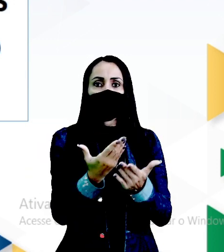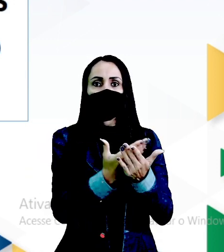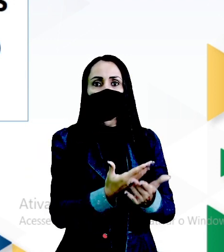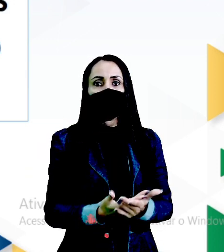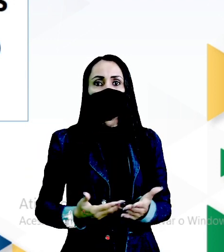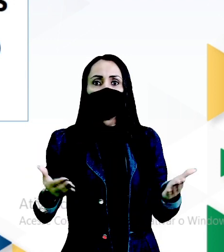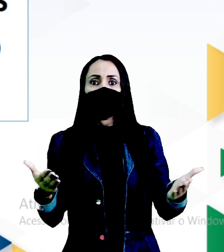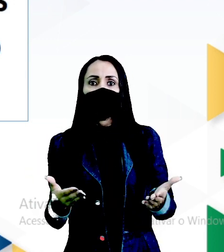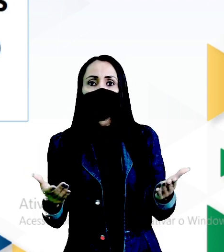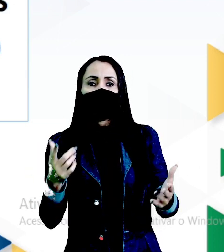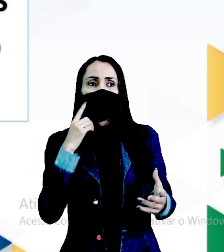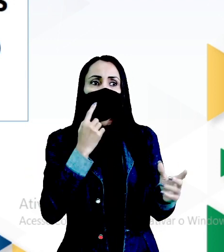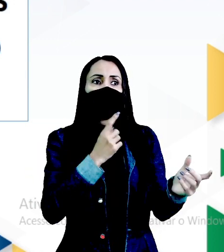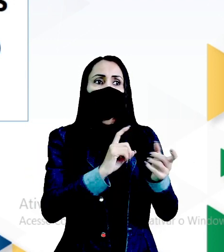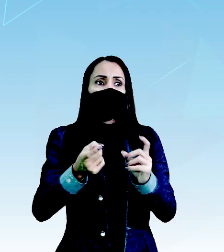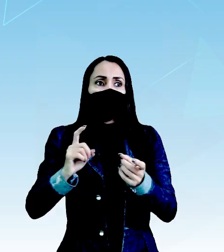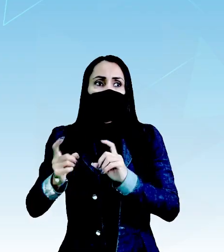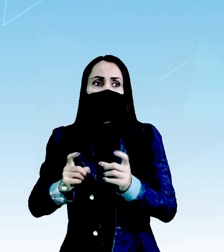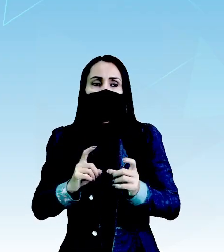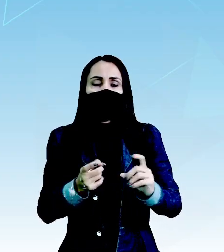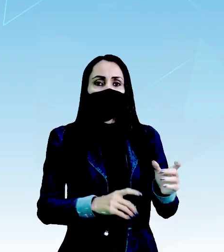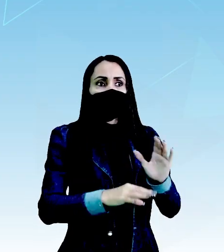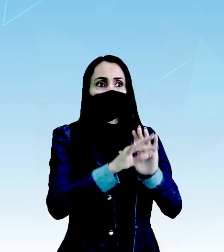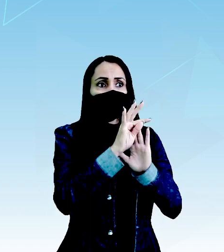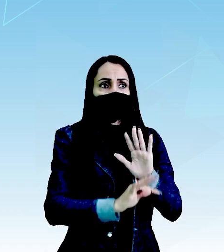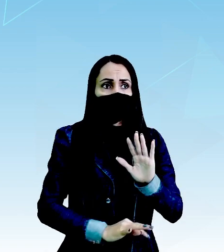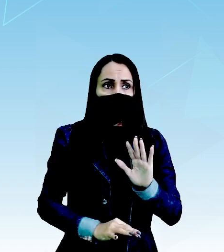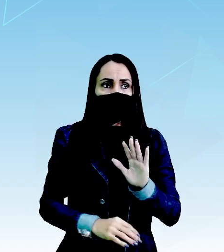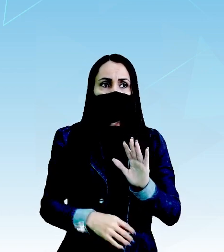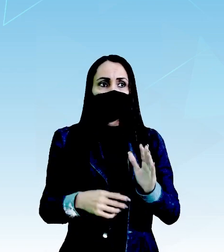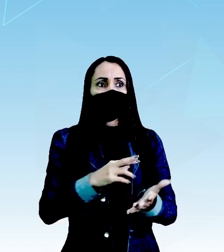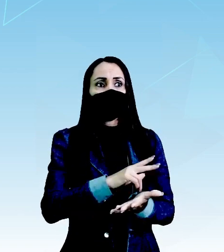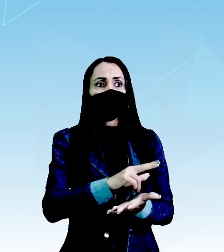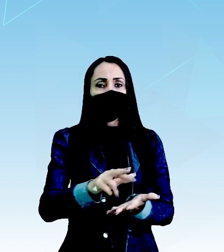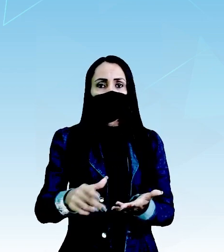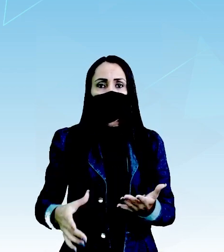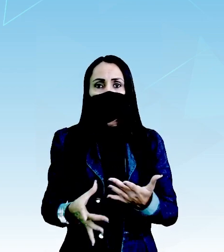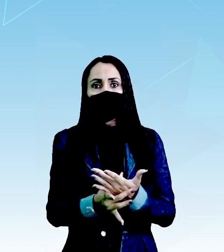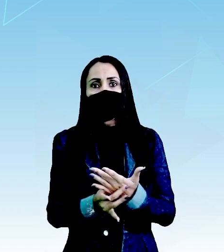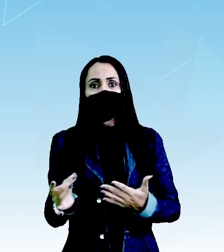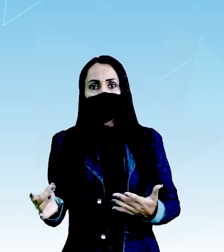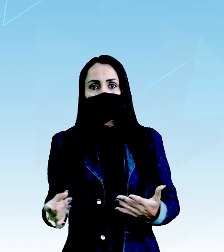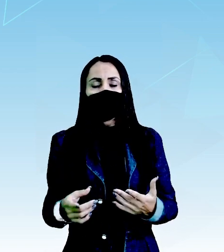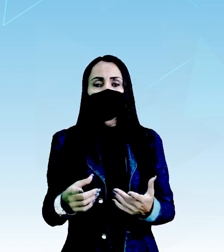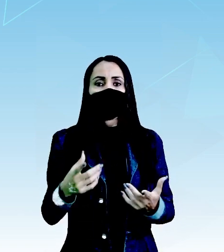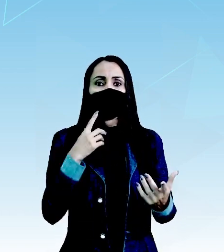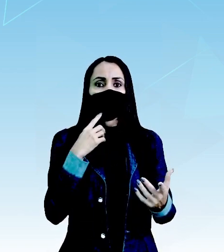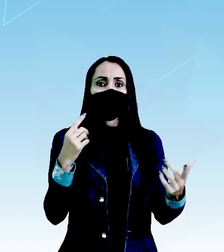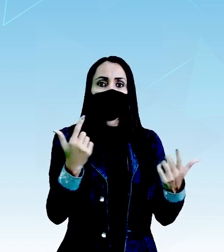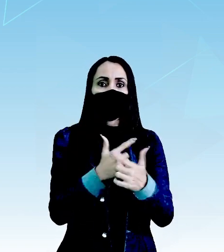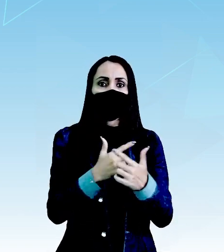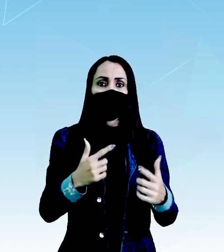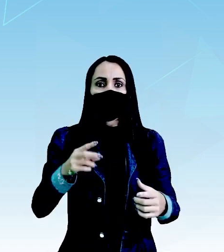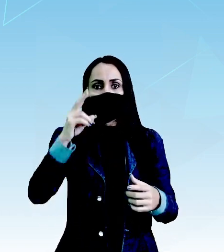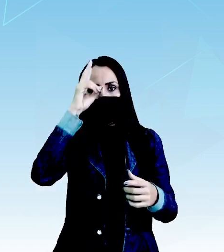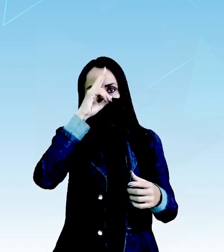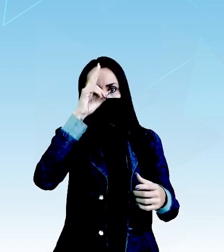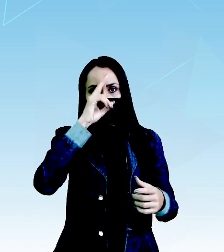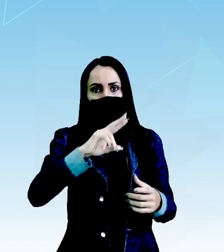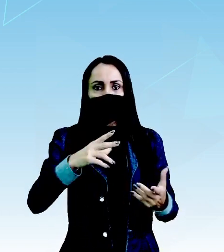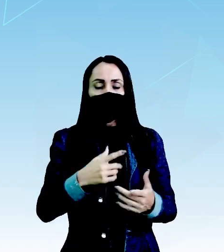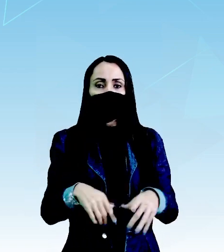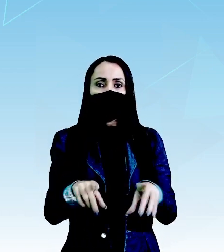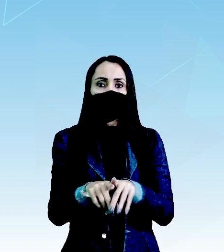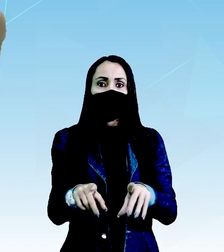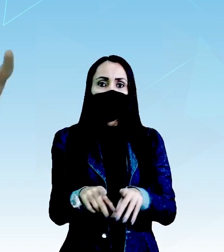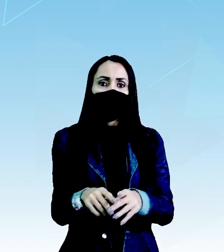estamos discutindo sobre texto, multissemiose, rir, certo? E lembrar a comédia. E lembrar que